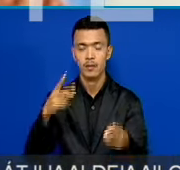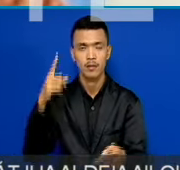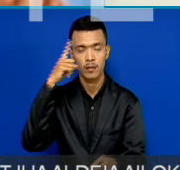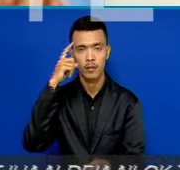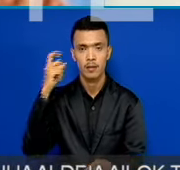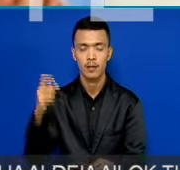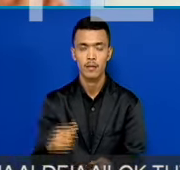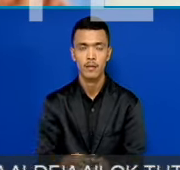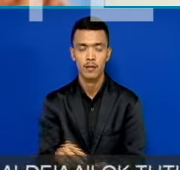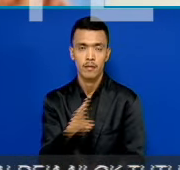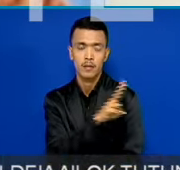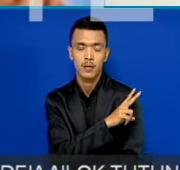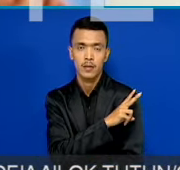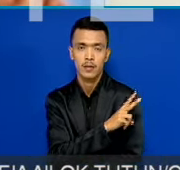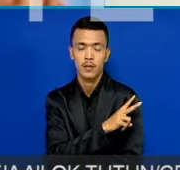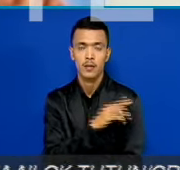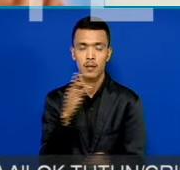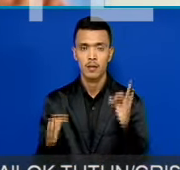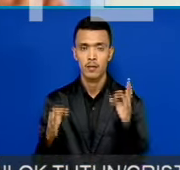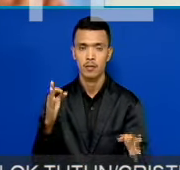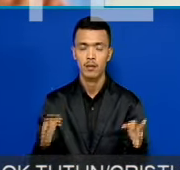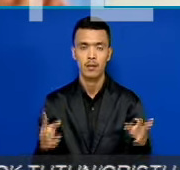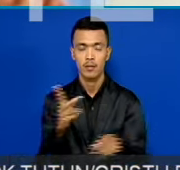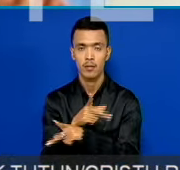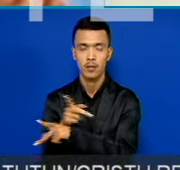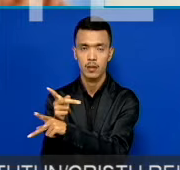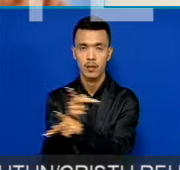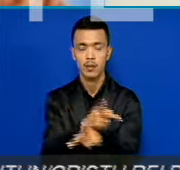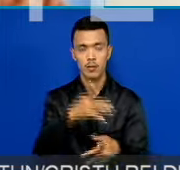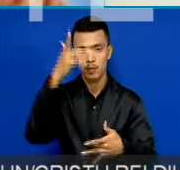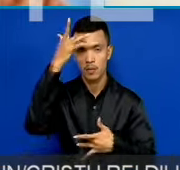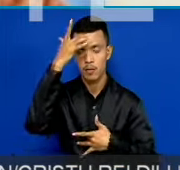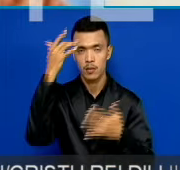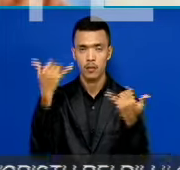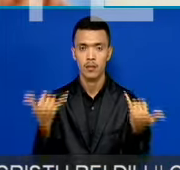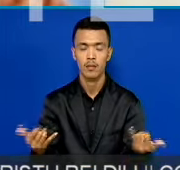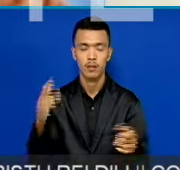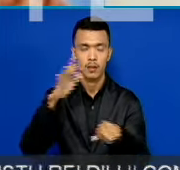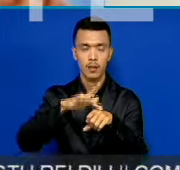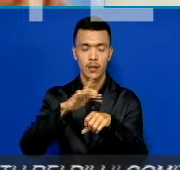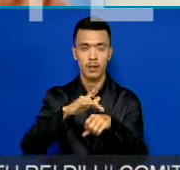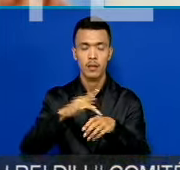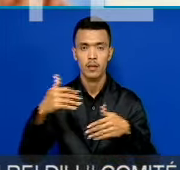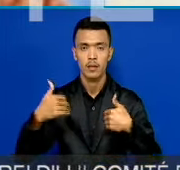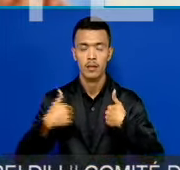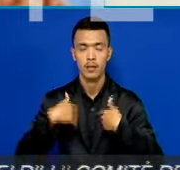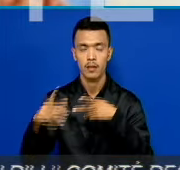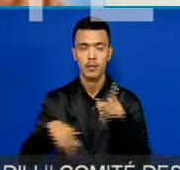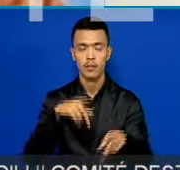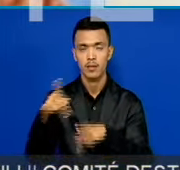halo dunia vacinação e dunia para halo prevenção ba mora ser neve da dau atu hadait mai toiha itani komda de